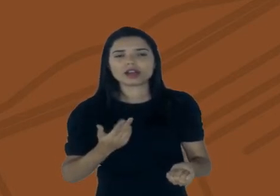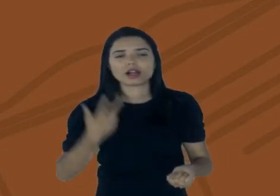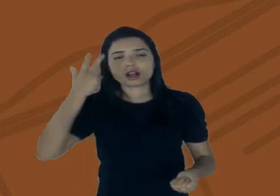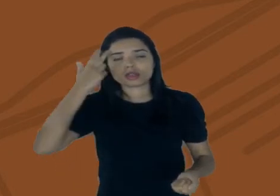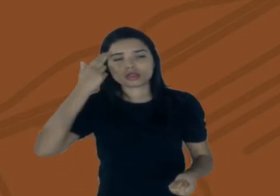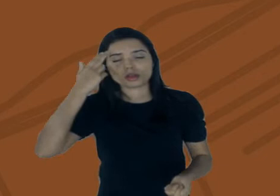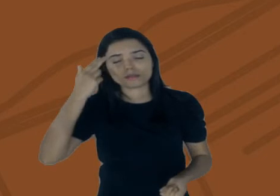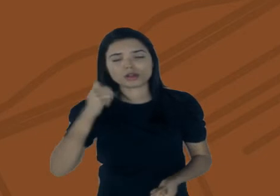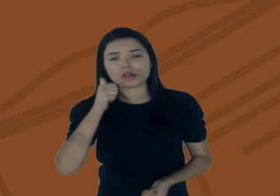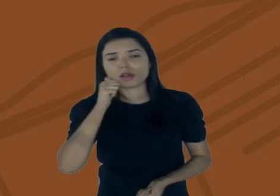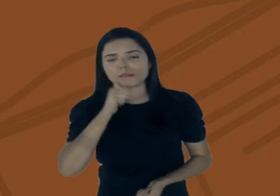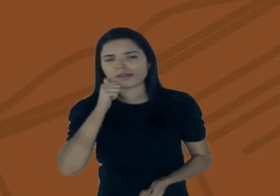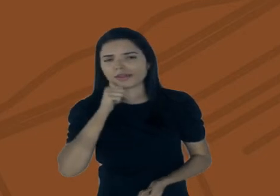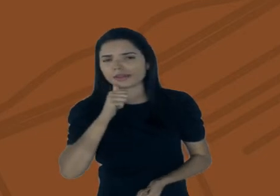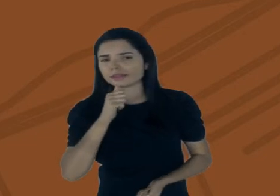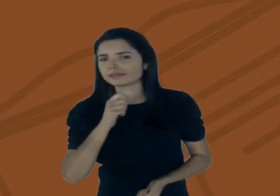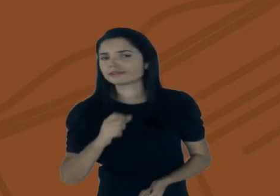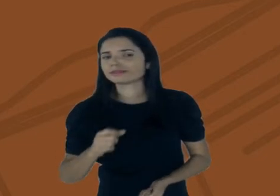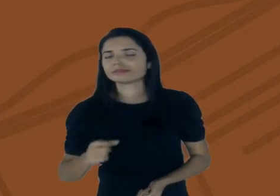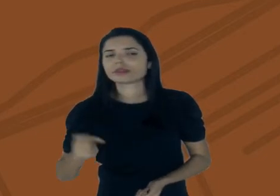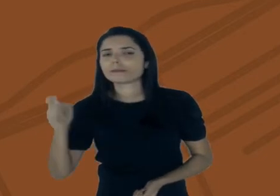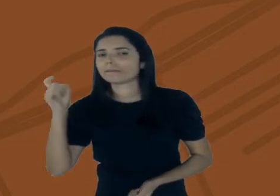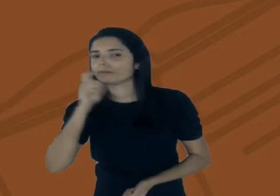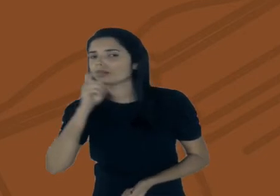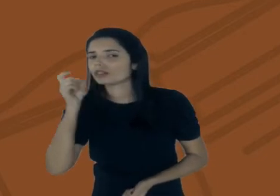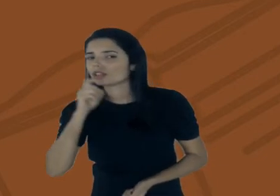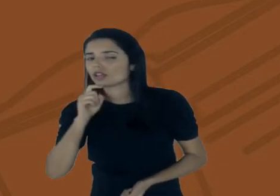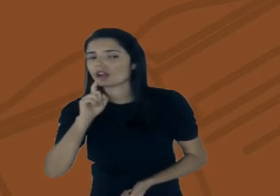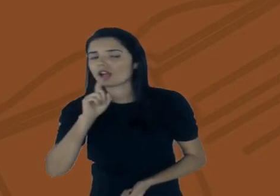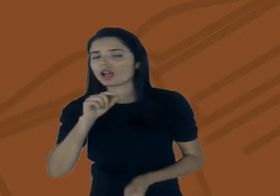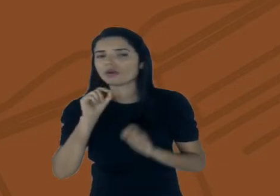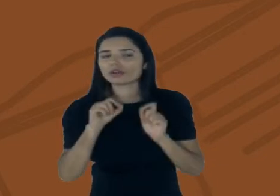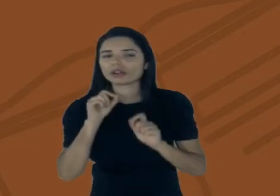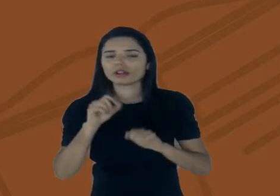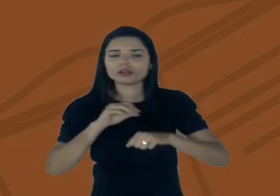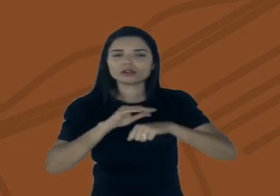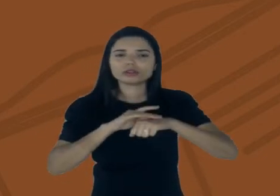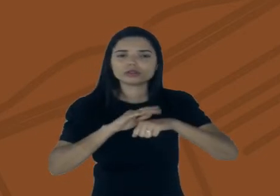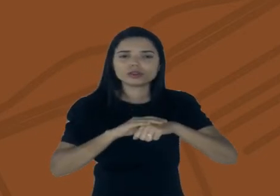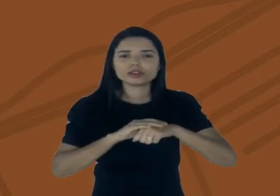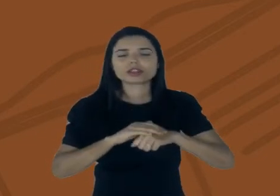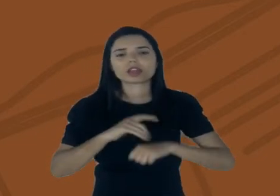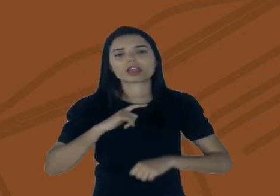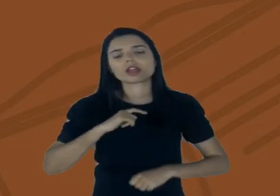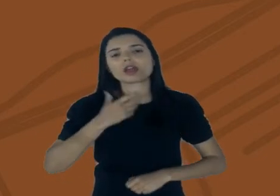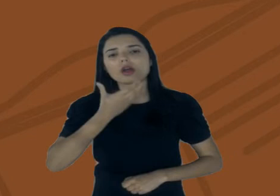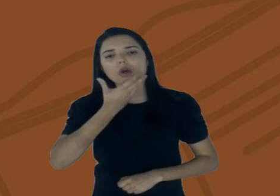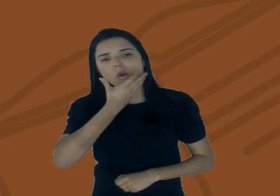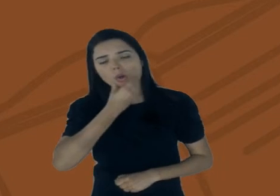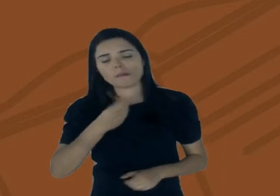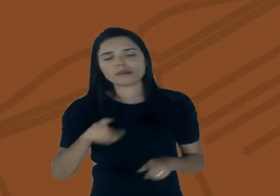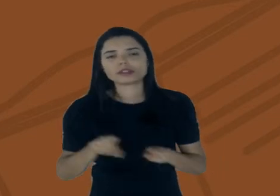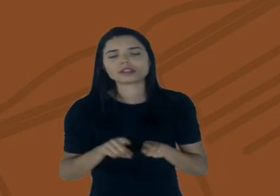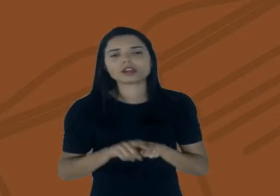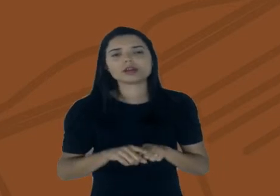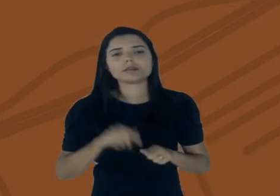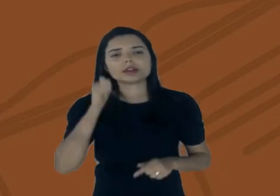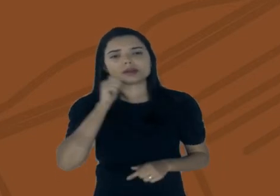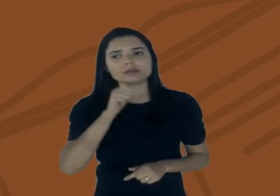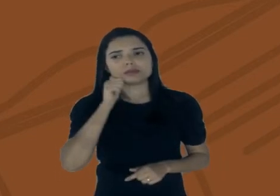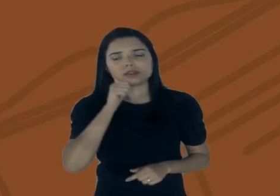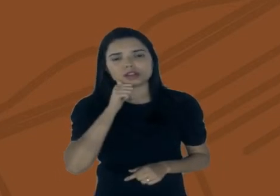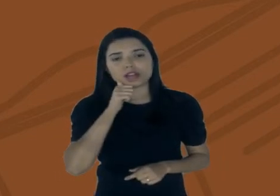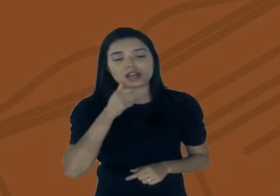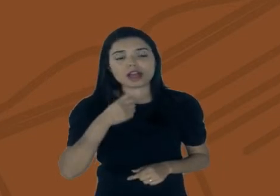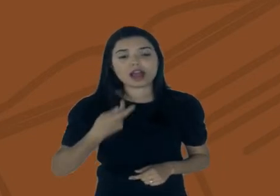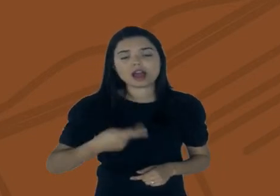Mito, certo? É uma doença que vai acontecer entre homens e mulheres, certo? No Brasil, verifica-se que a